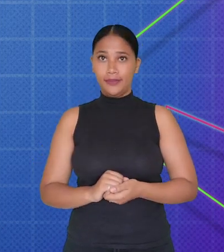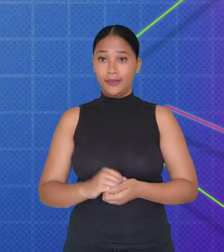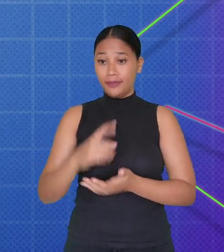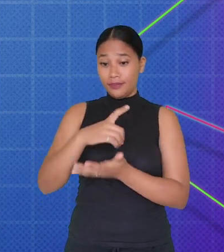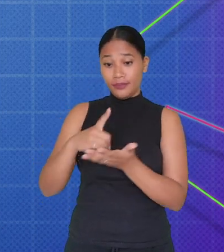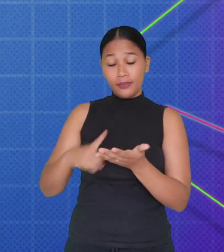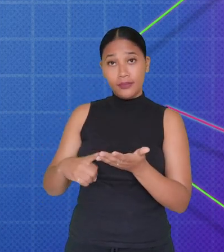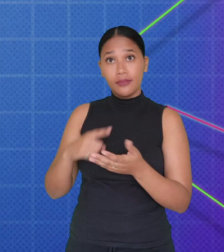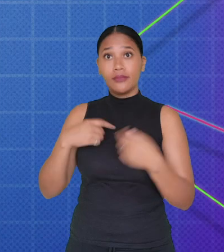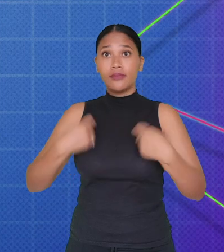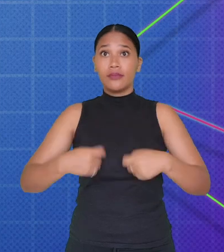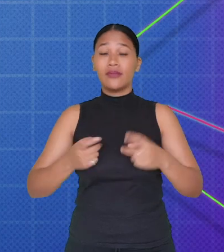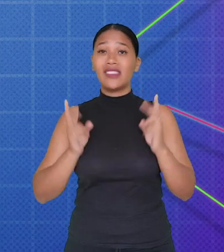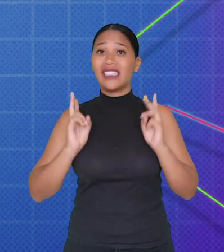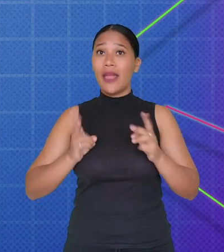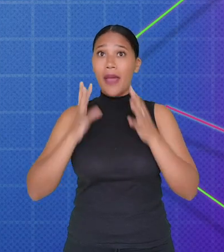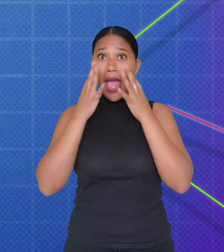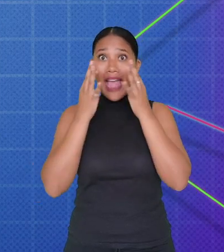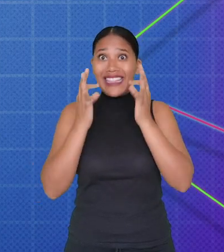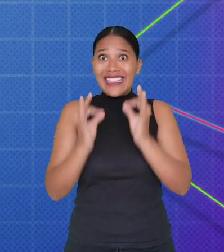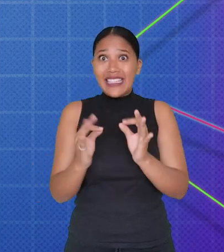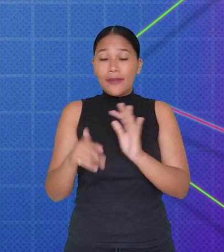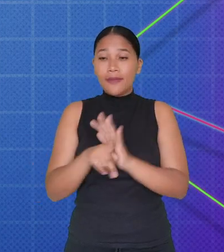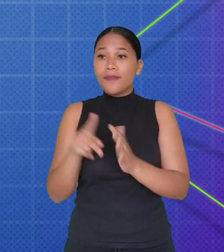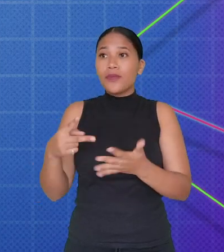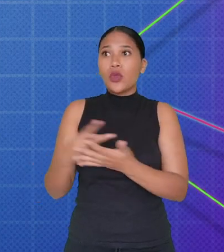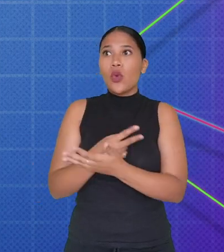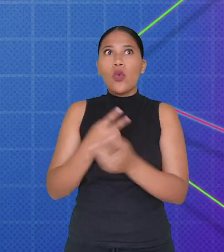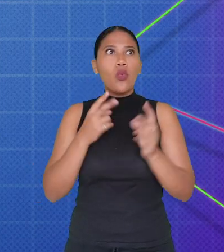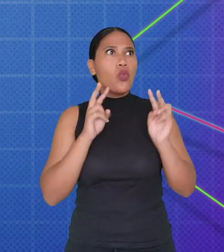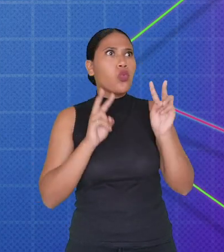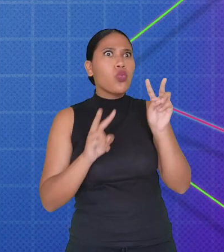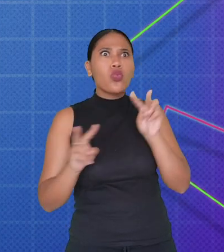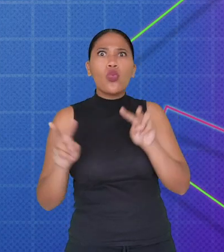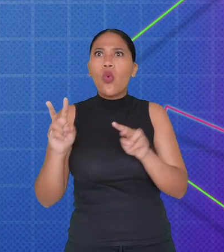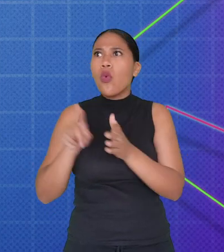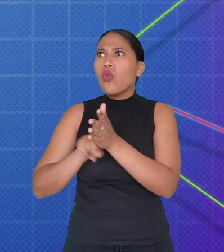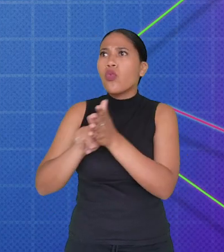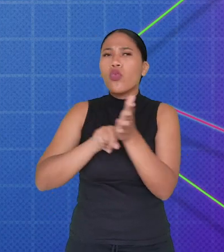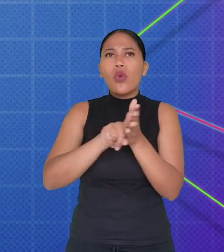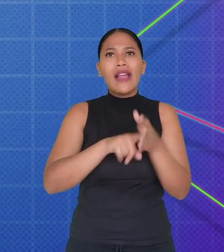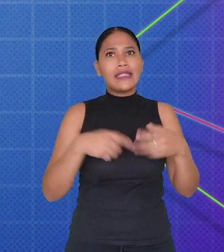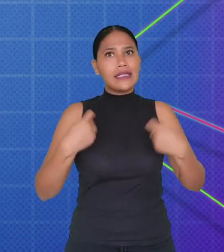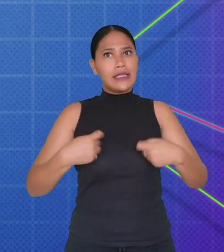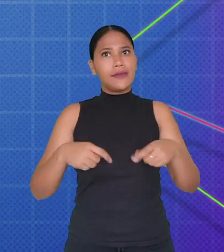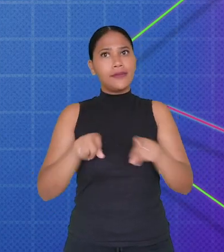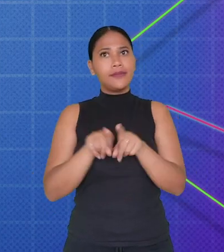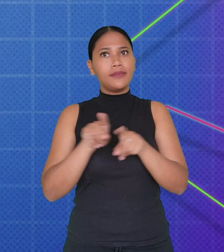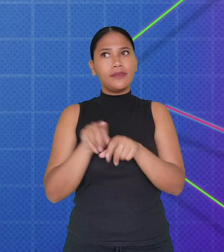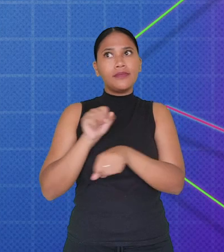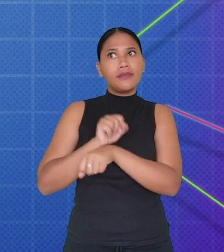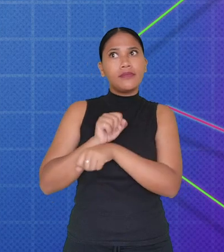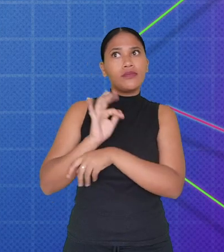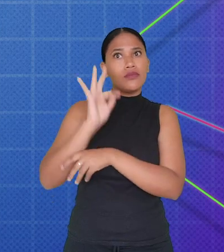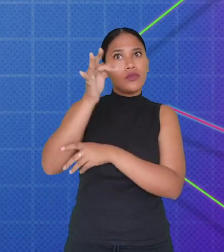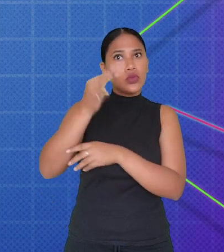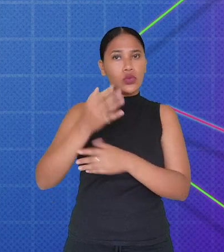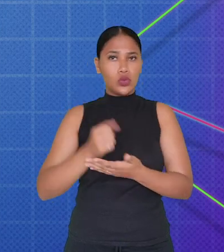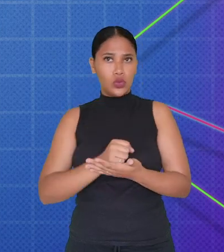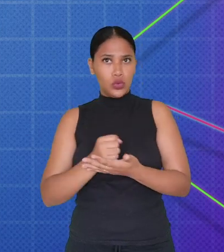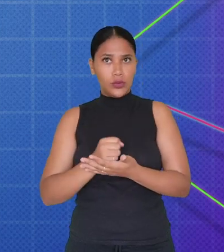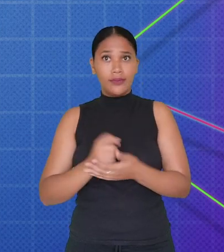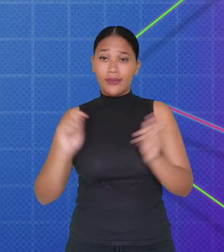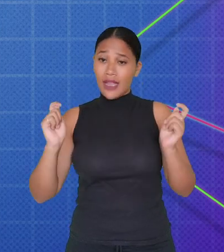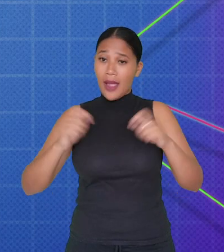o game designer deve estar sempre atento às tendências do mercado de jogos bem como as necessidades e expectativas dos